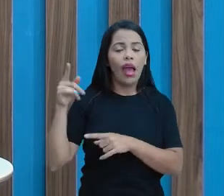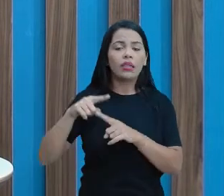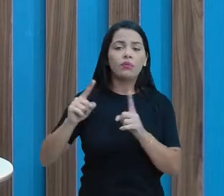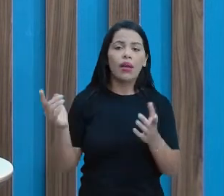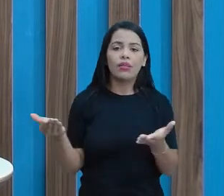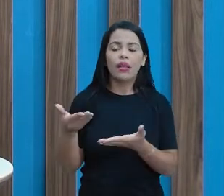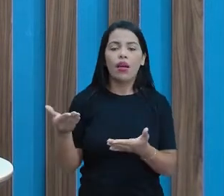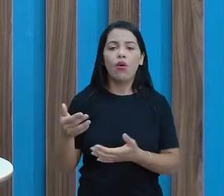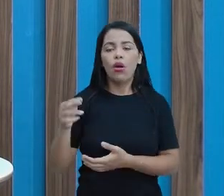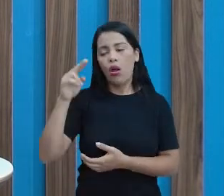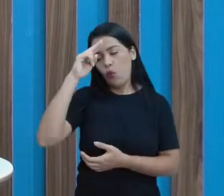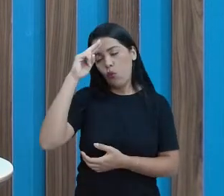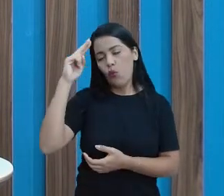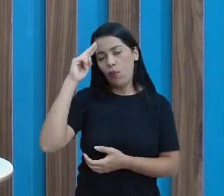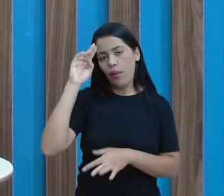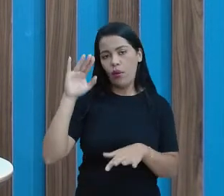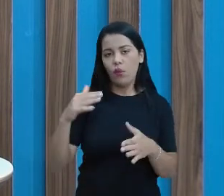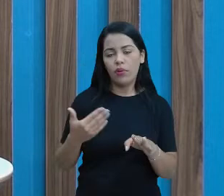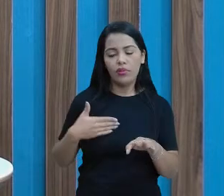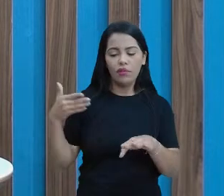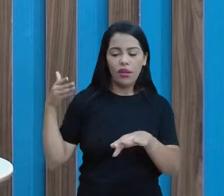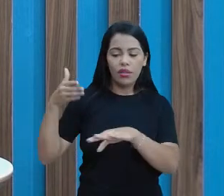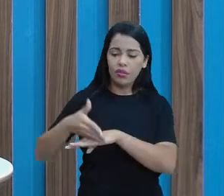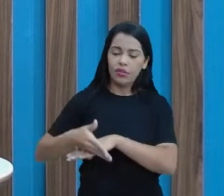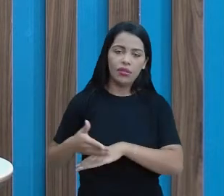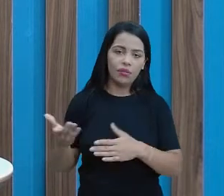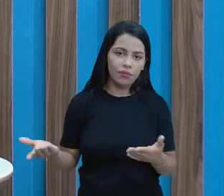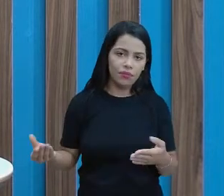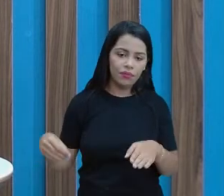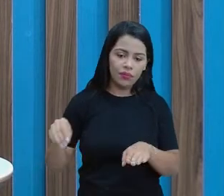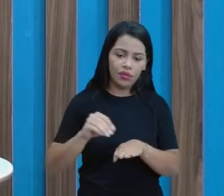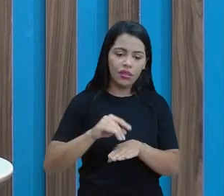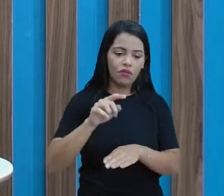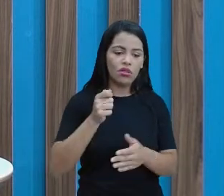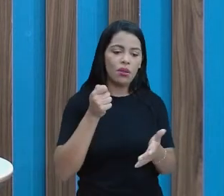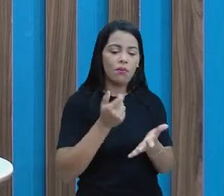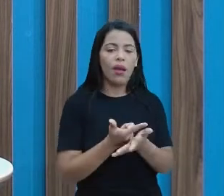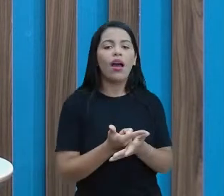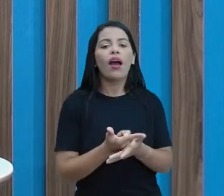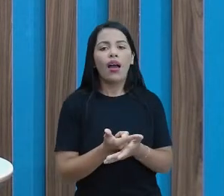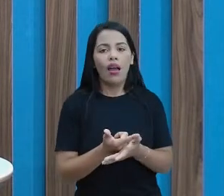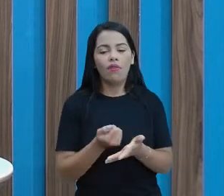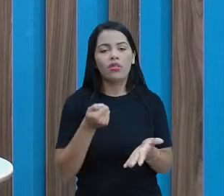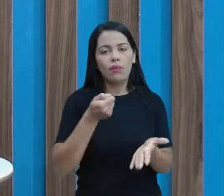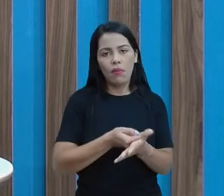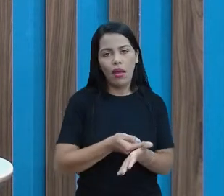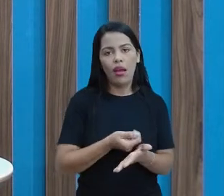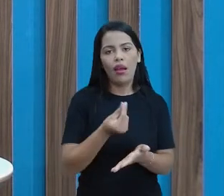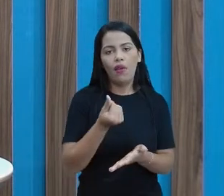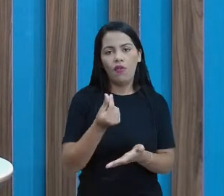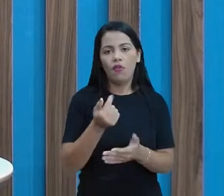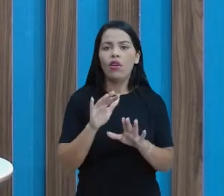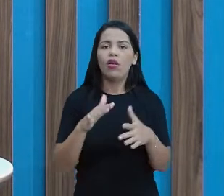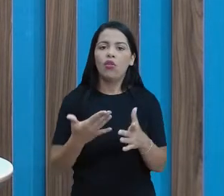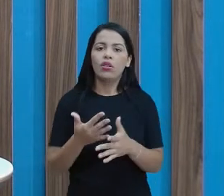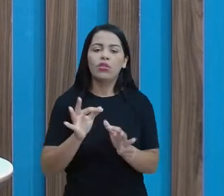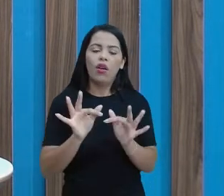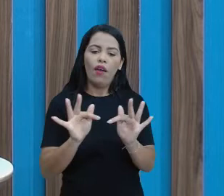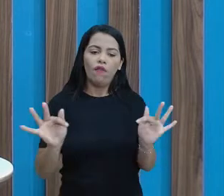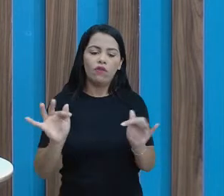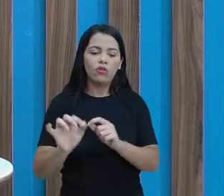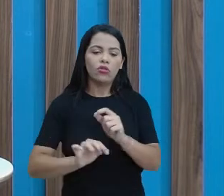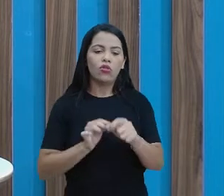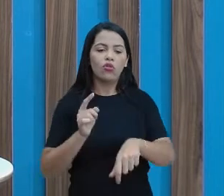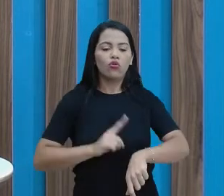Quando você vai entrar nesses veículos, você paga um valor e esse valor, ele vai ser em função